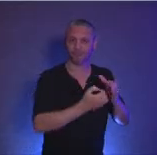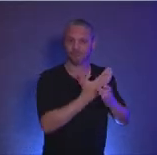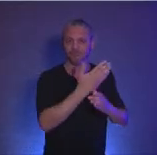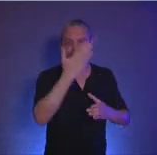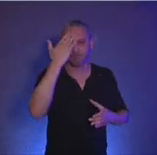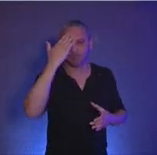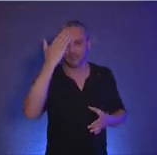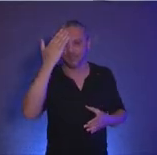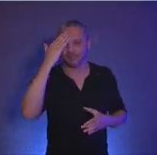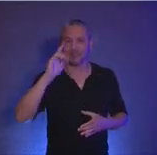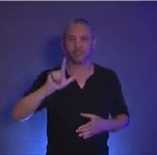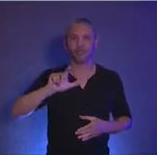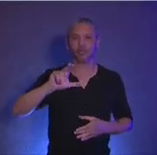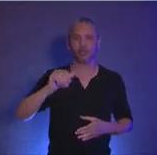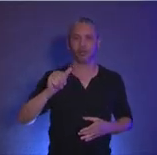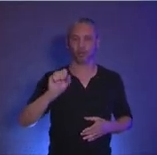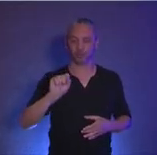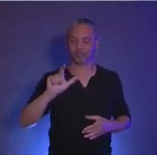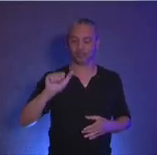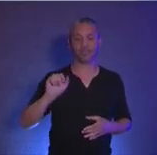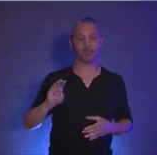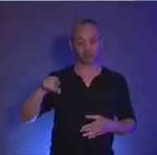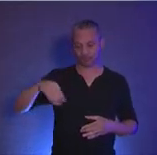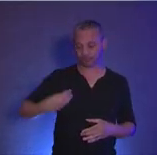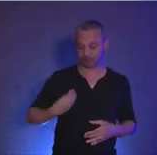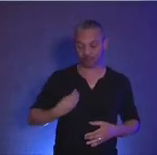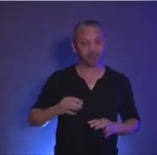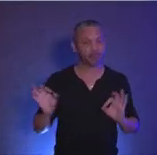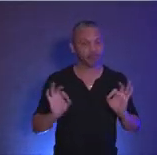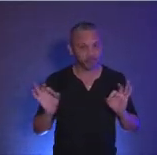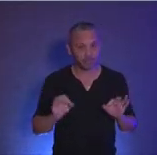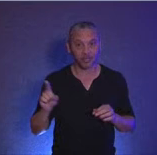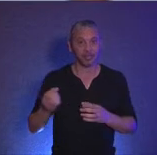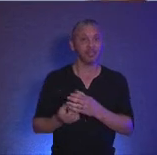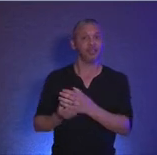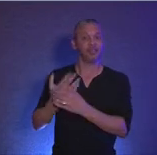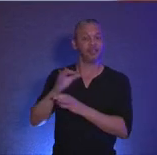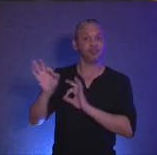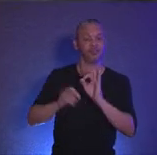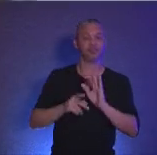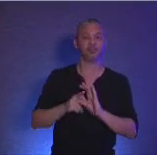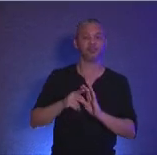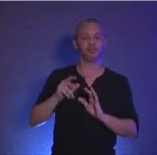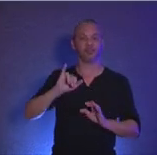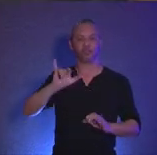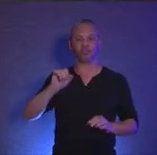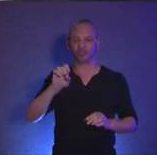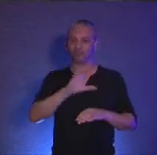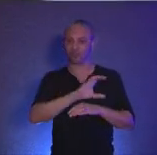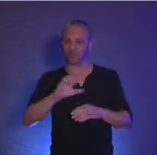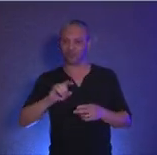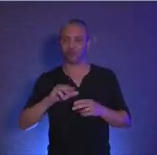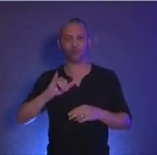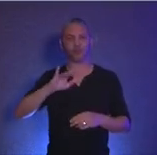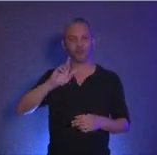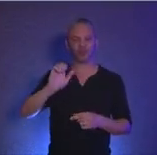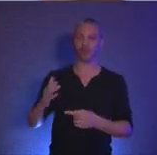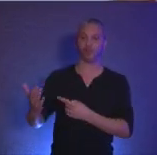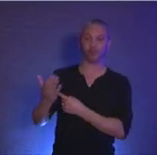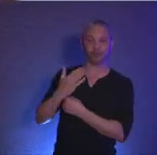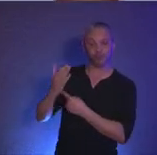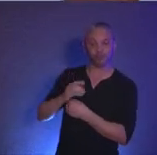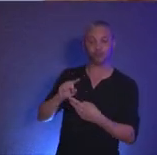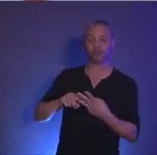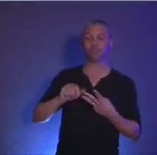E queria agradecer ao Lucas Lago, que não está aqui também, que ele foi um dos idealizadores, a Jade foi a coordenadora, o Michel, desenvolvedor, a Samira ajudou pra